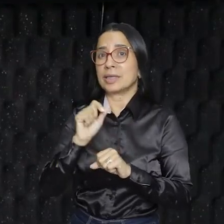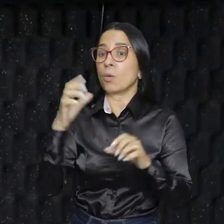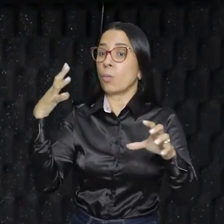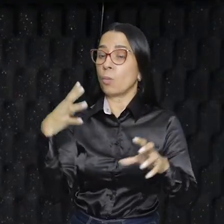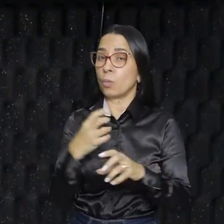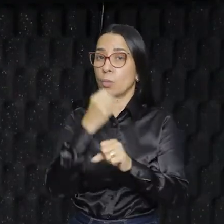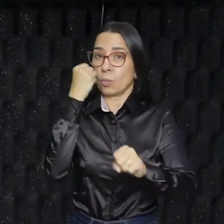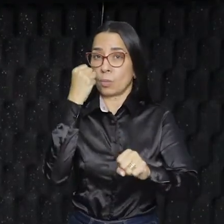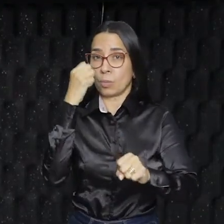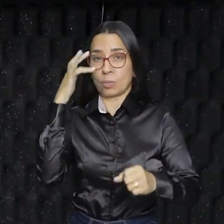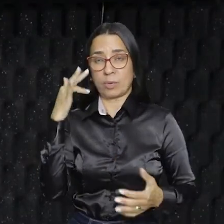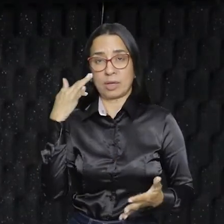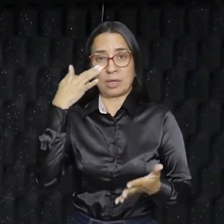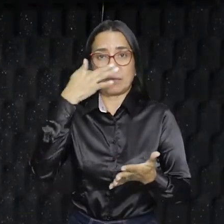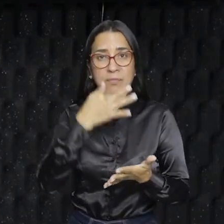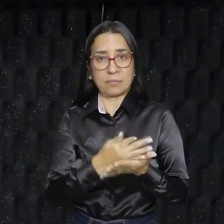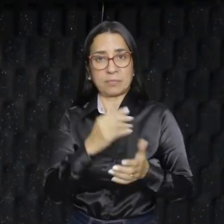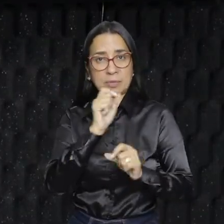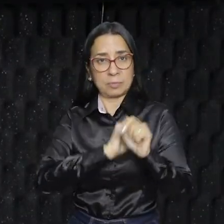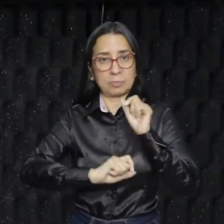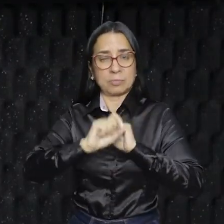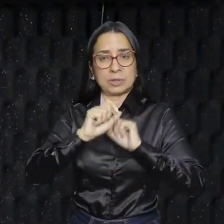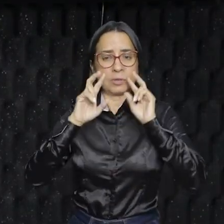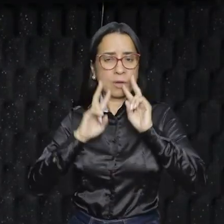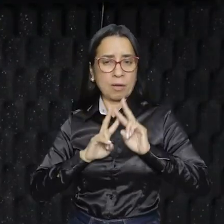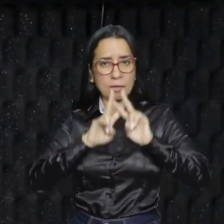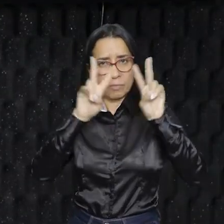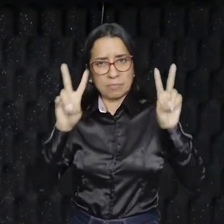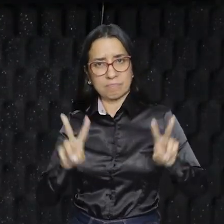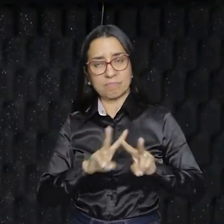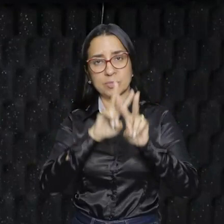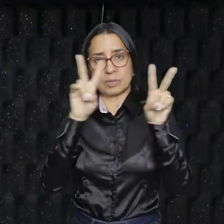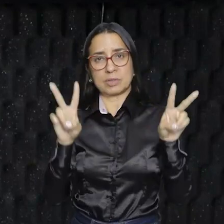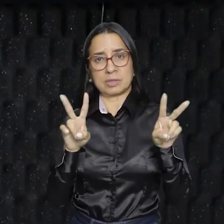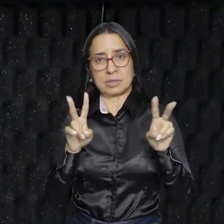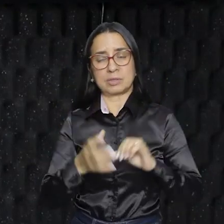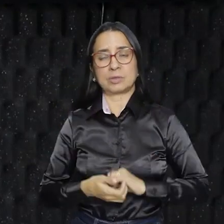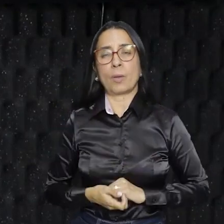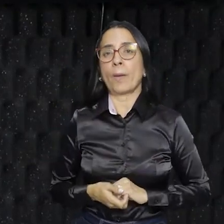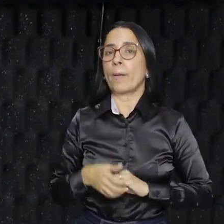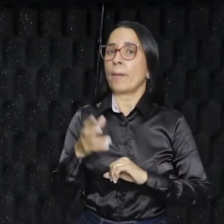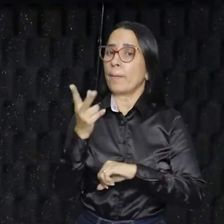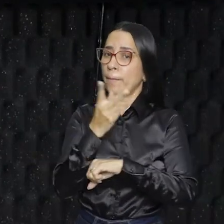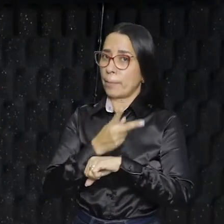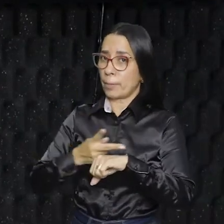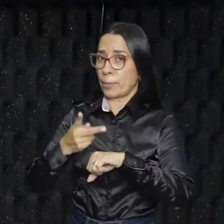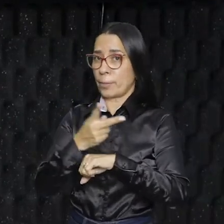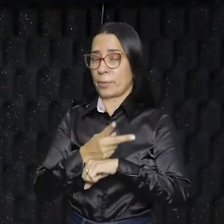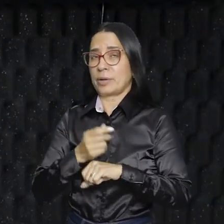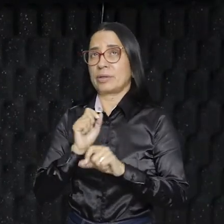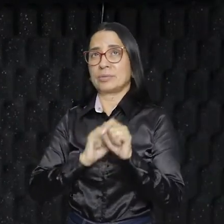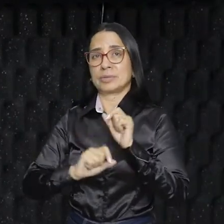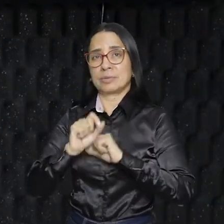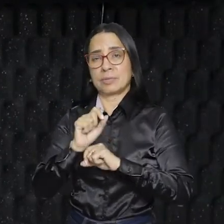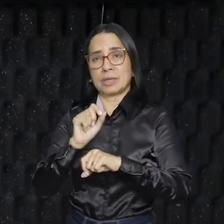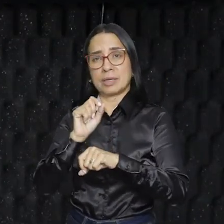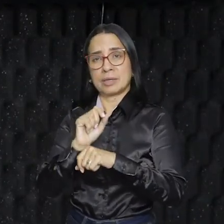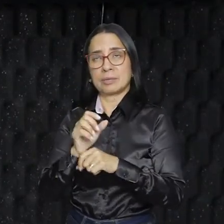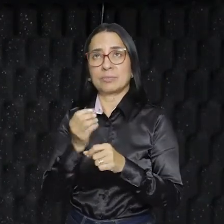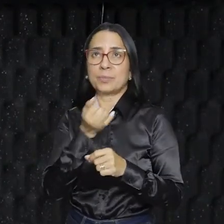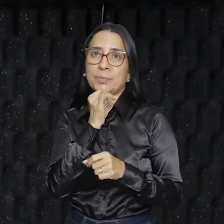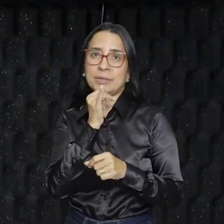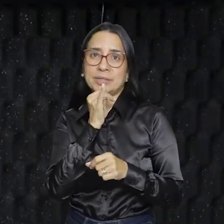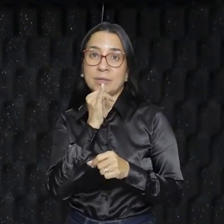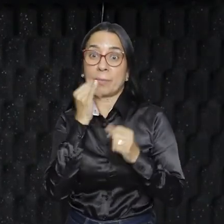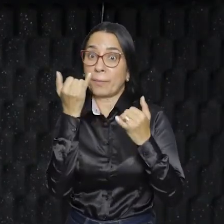mesmo buscando, eu sempre costumo dar como exemplo o filme Piratas do Caribe